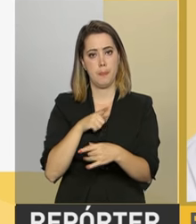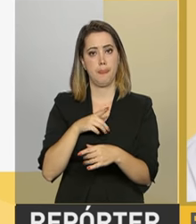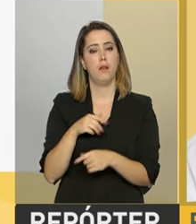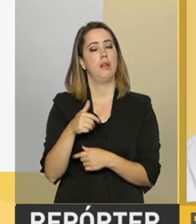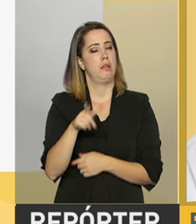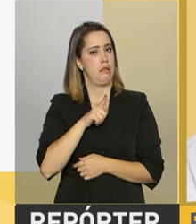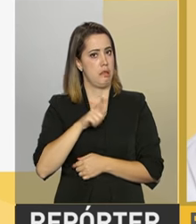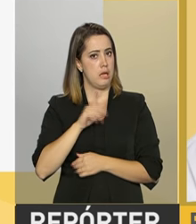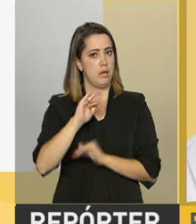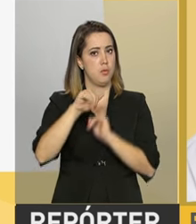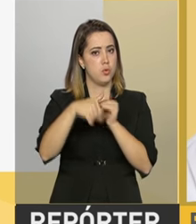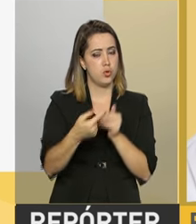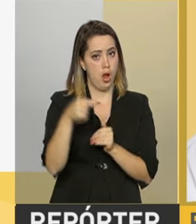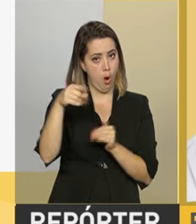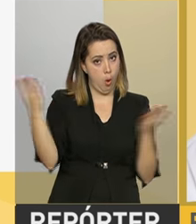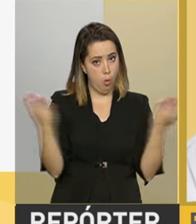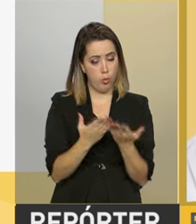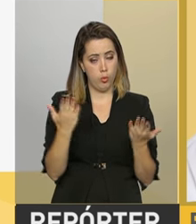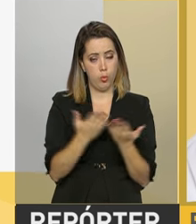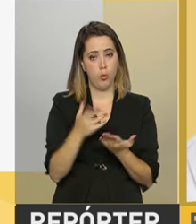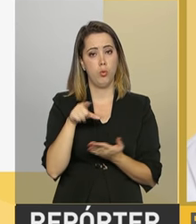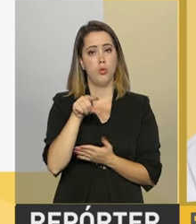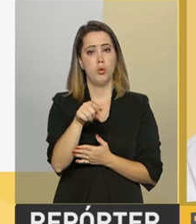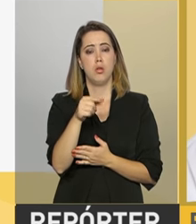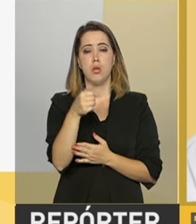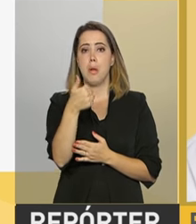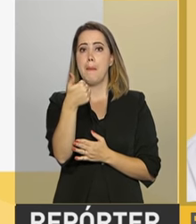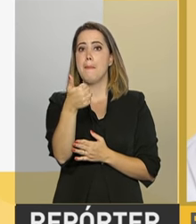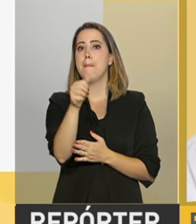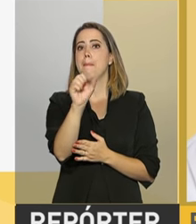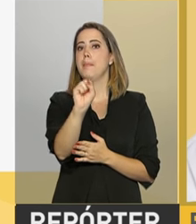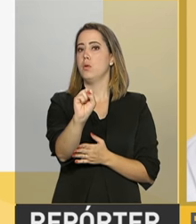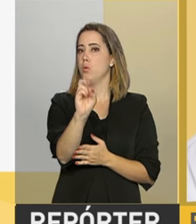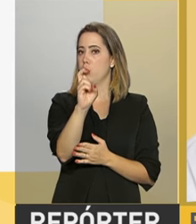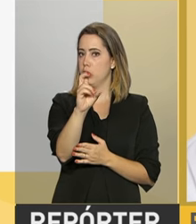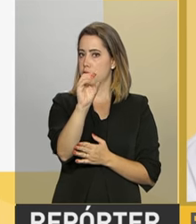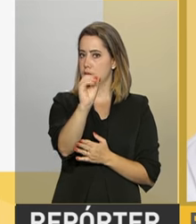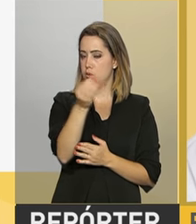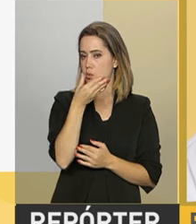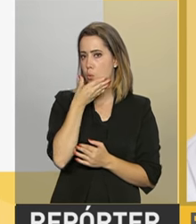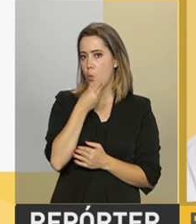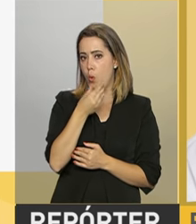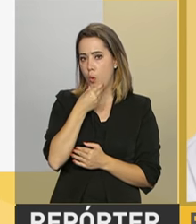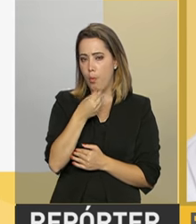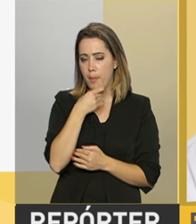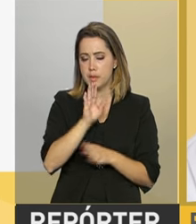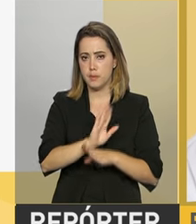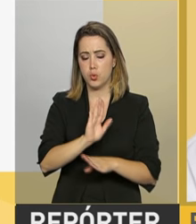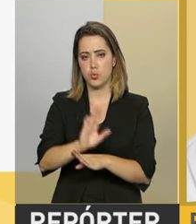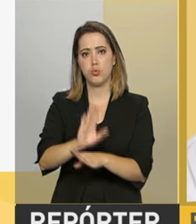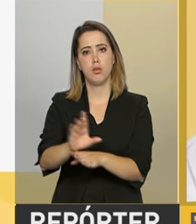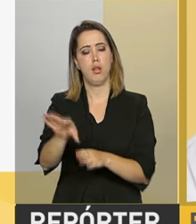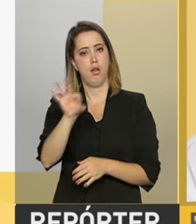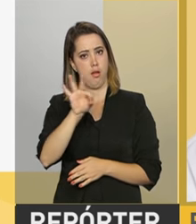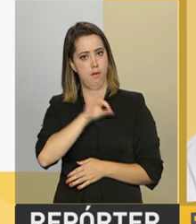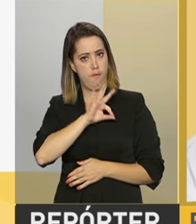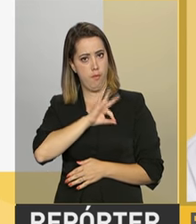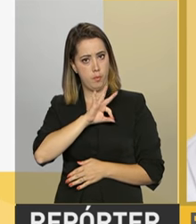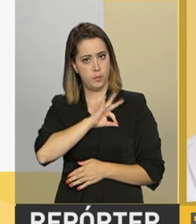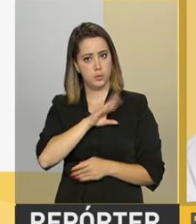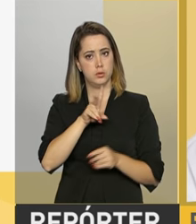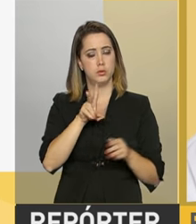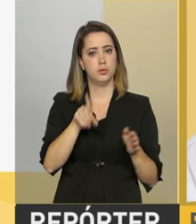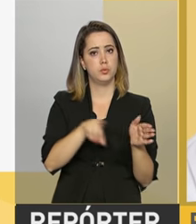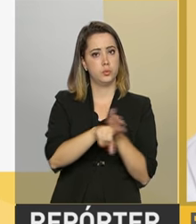praticamente a partir do fim do dia de hoje, início do próximo, 1.850 homens para assegurar o retorno à normalidade